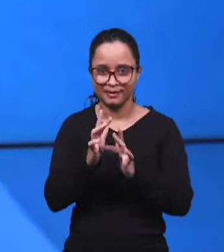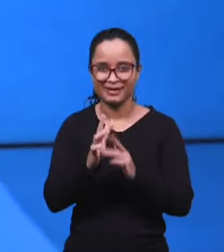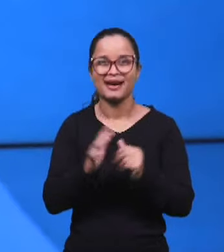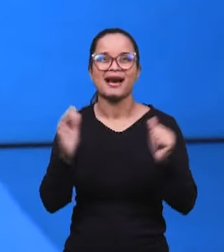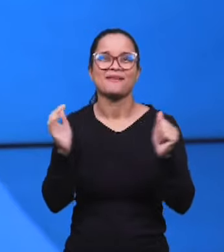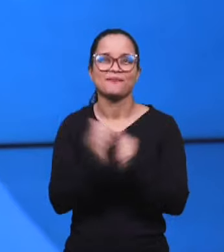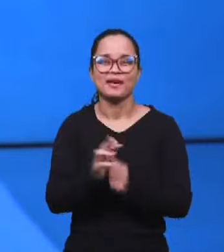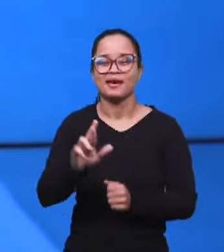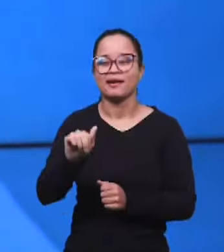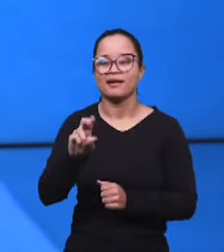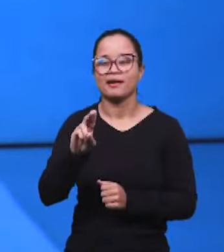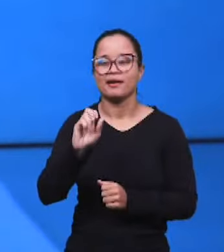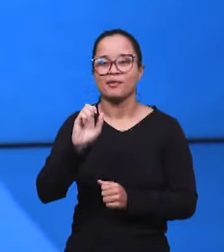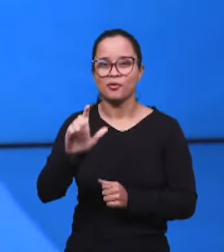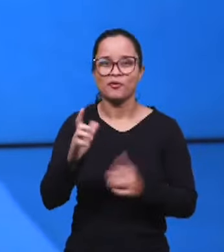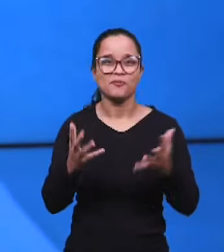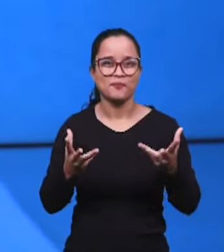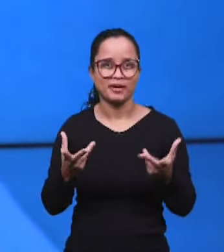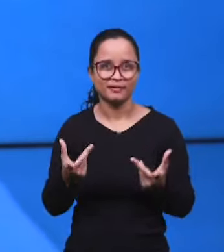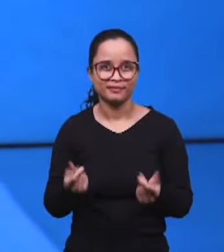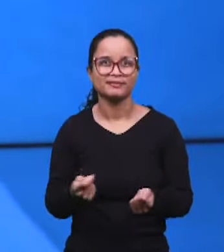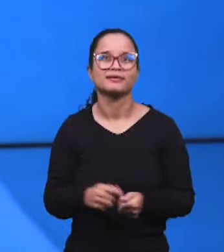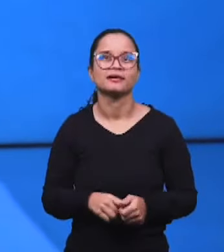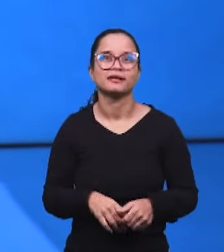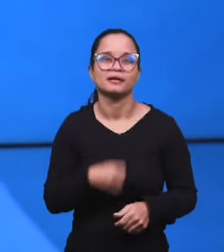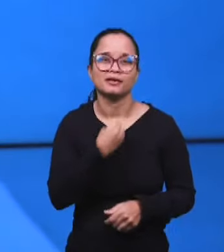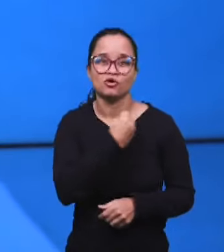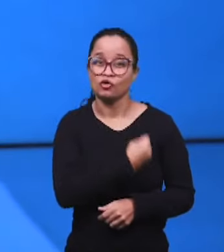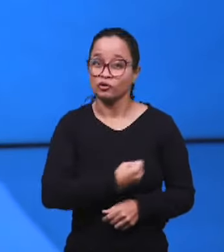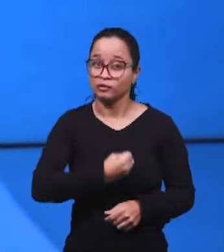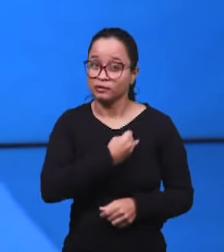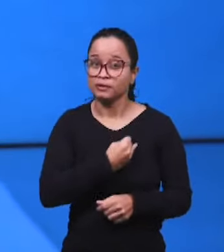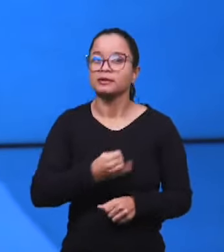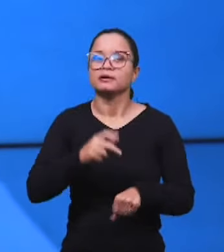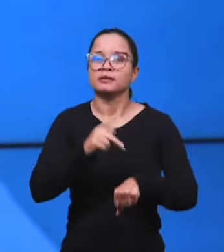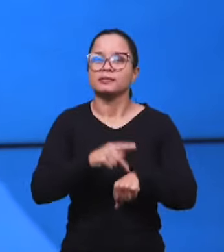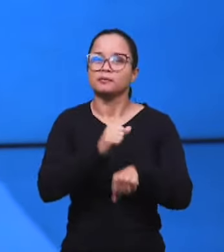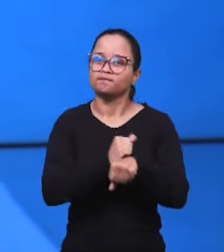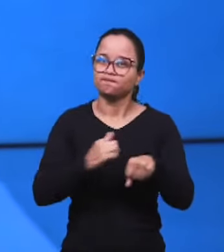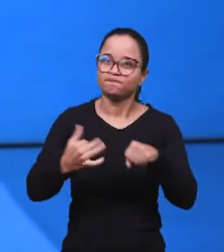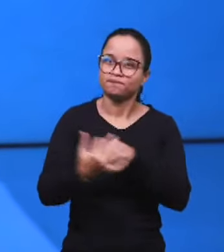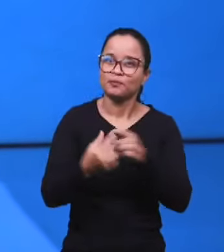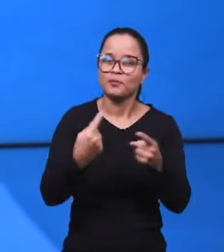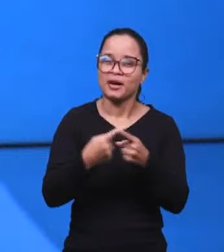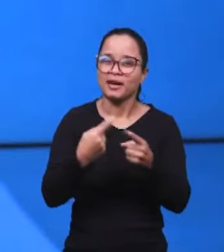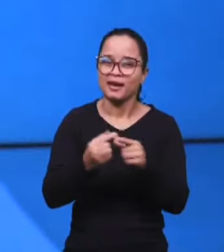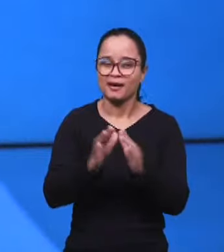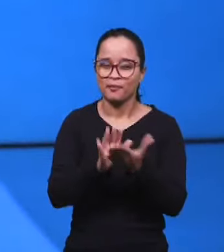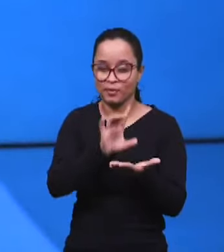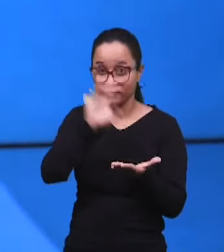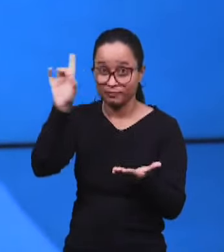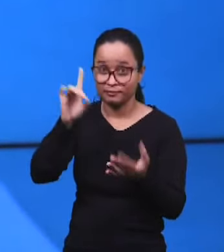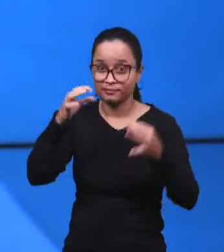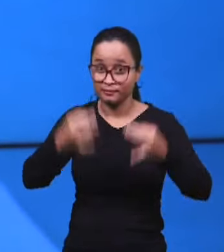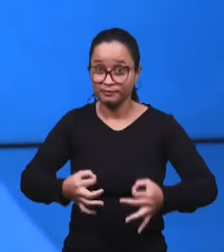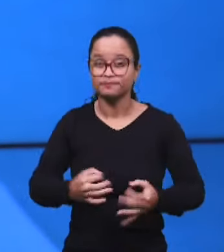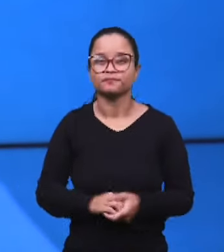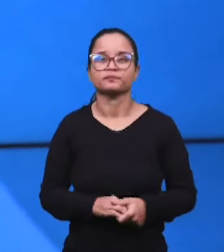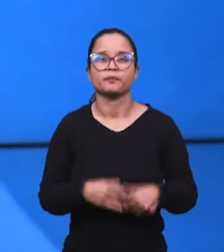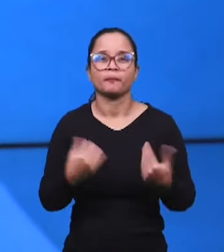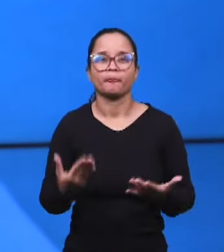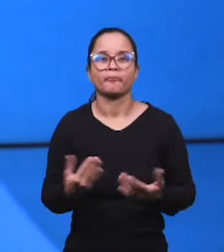Amém, Raul. Ah, que maravilha, né? João estava na ilha de Patmos por causa da palavra de Deus, né? Quer dizer, ele